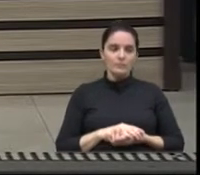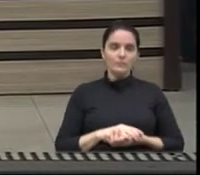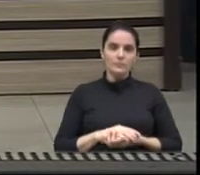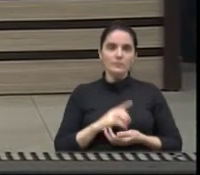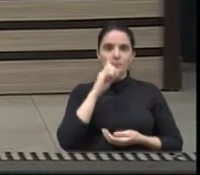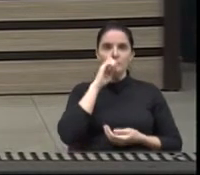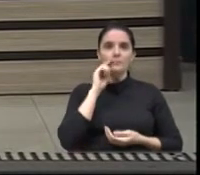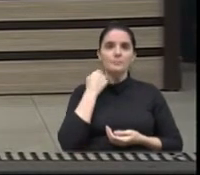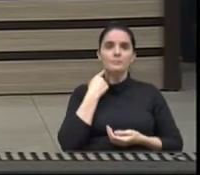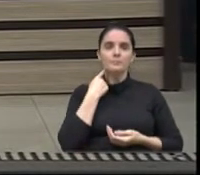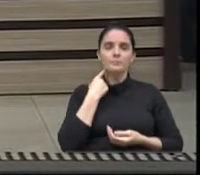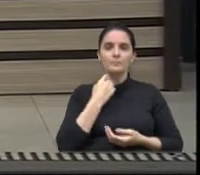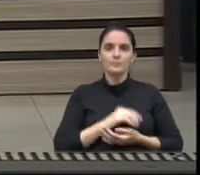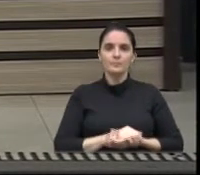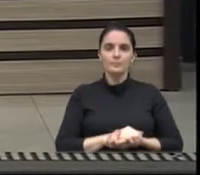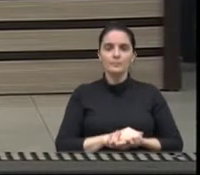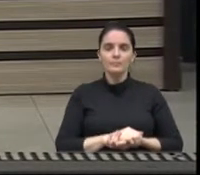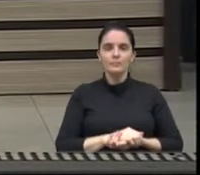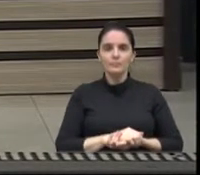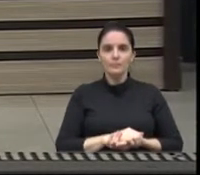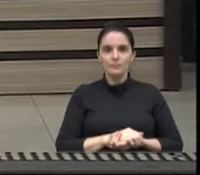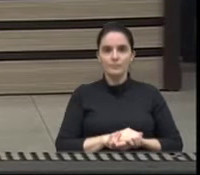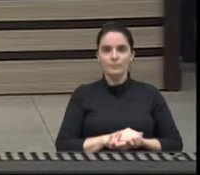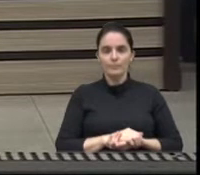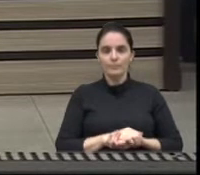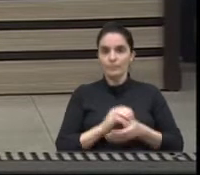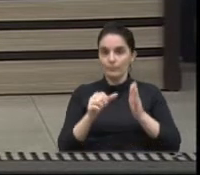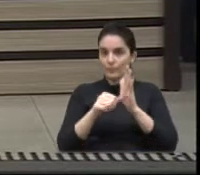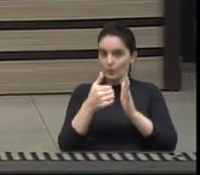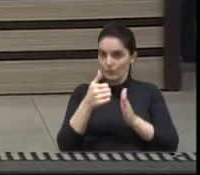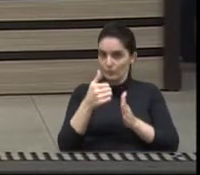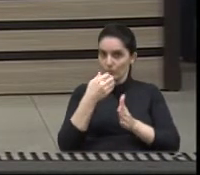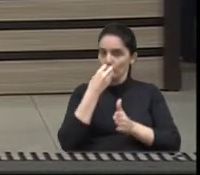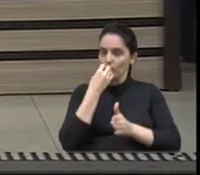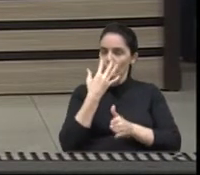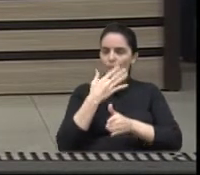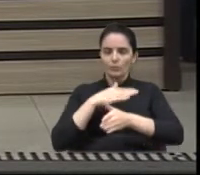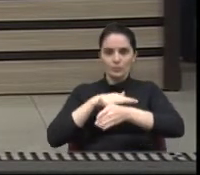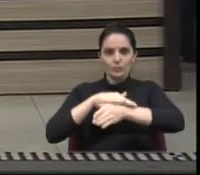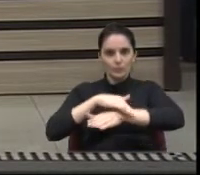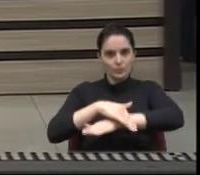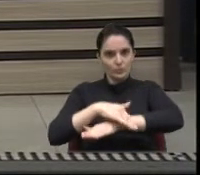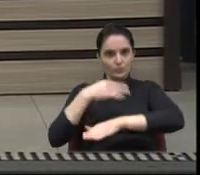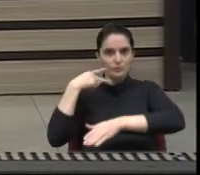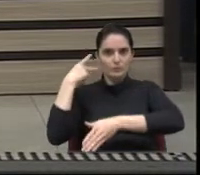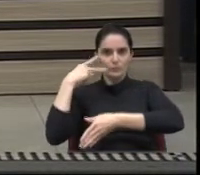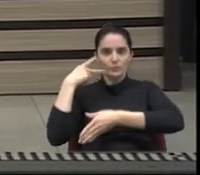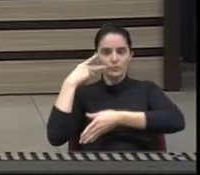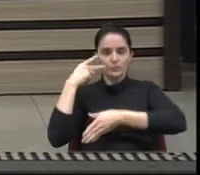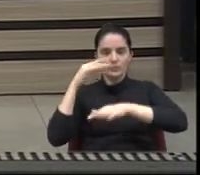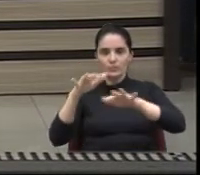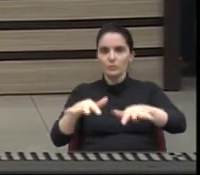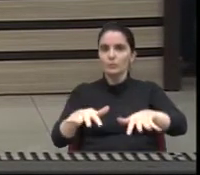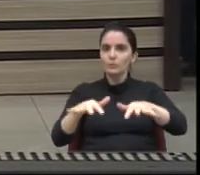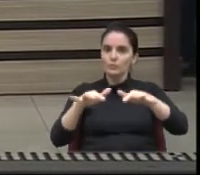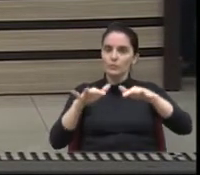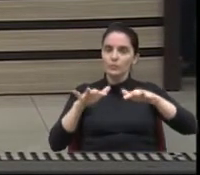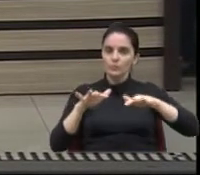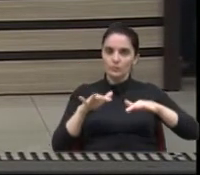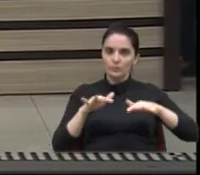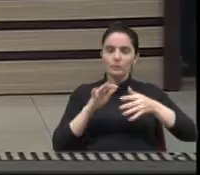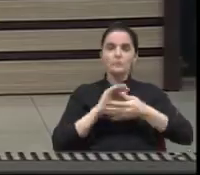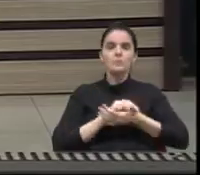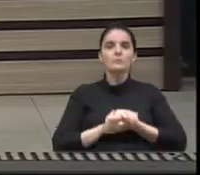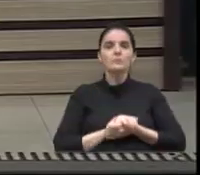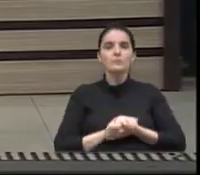Newton Santos. Em primeiro lugar, boa noite aos vereadores, ao público presente.